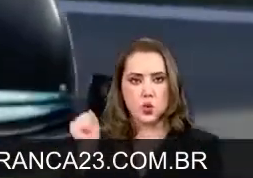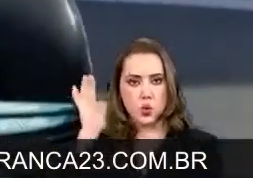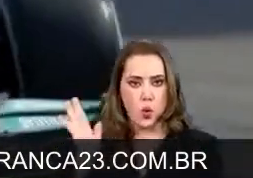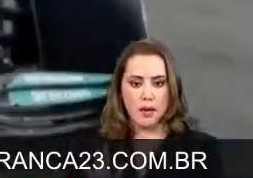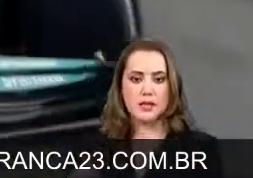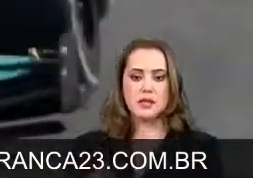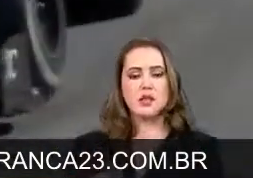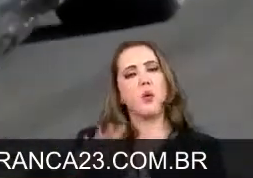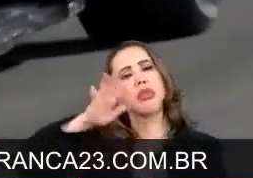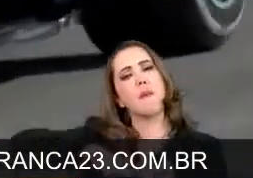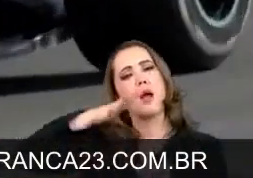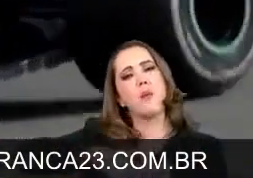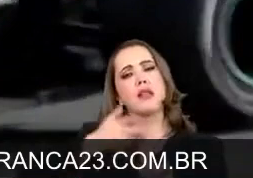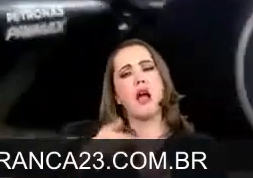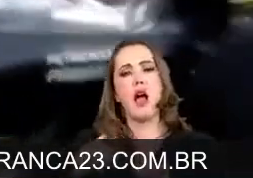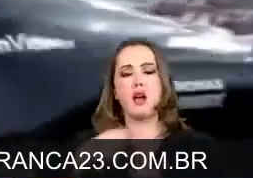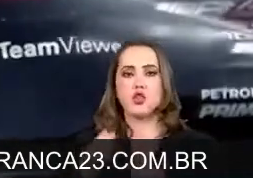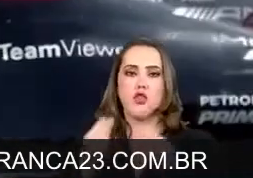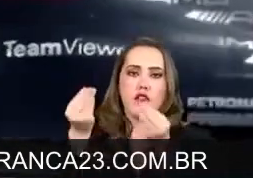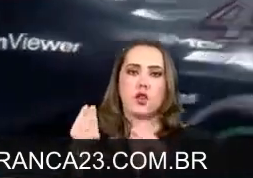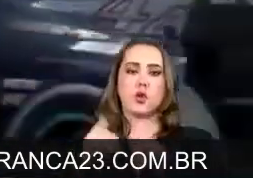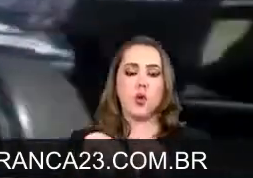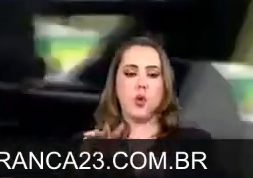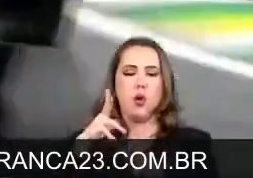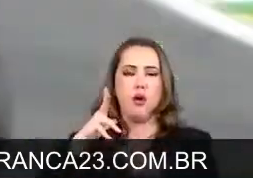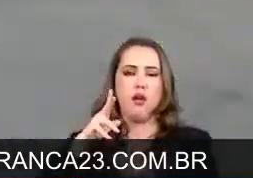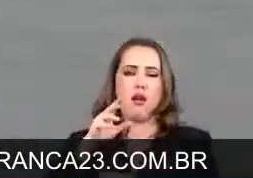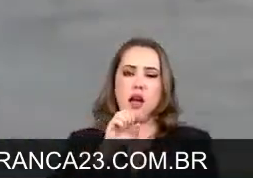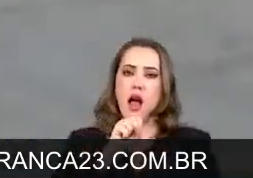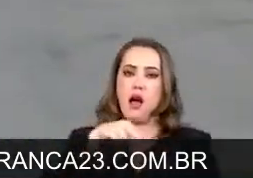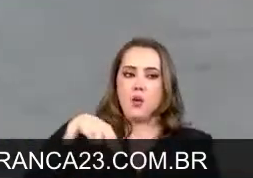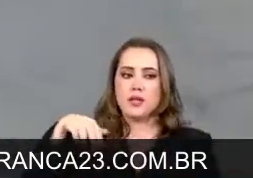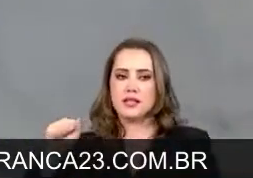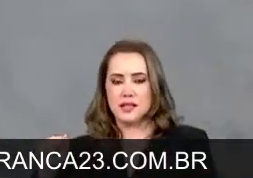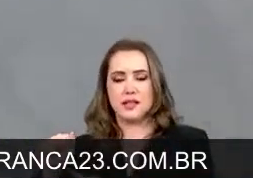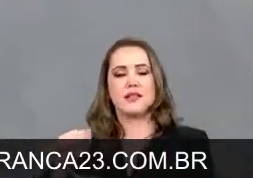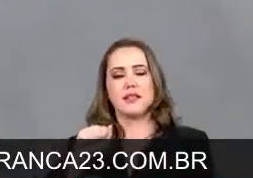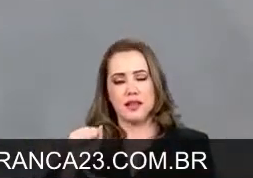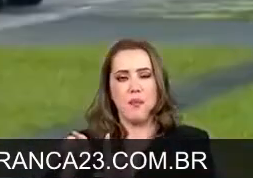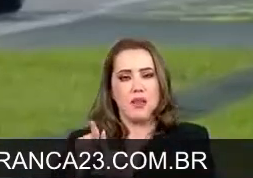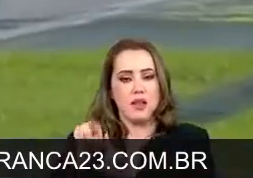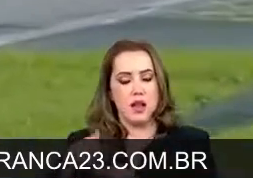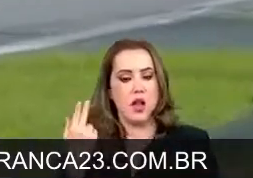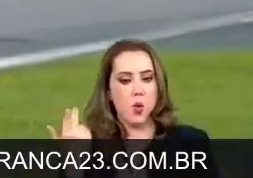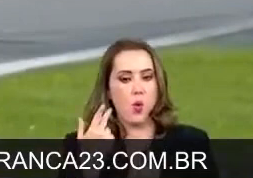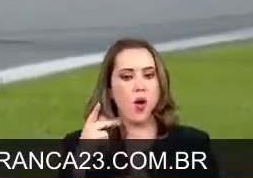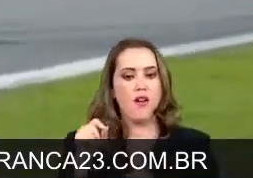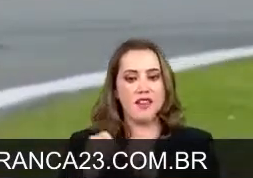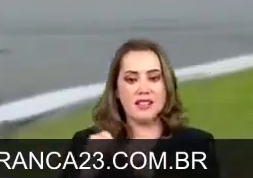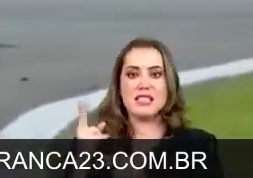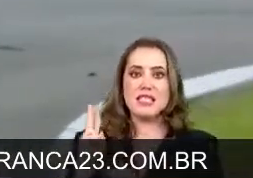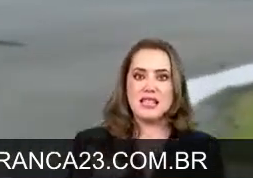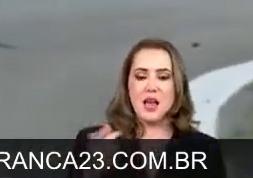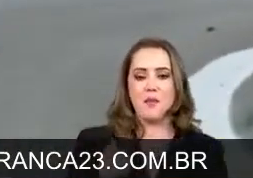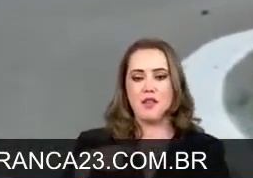e a homenagem do piloto britânico Ayrton Senna, realizada no ano passado. Hamilton fez exatamente como Senna